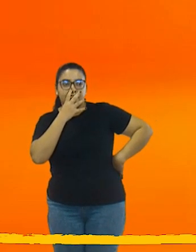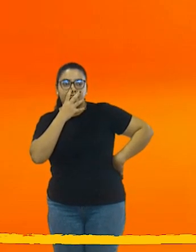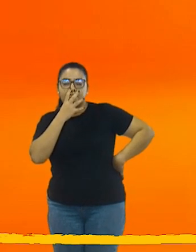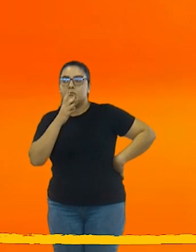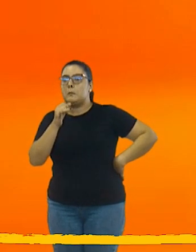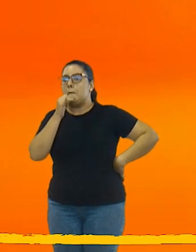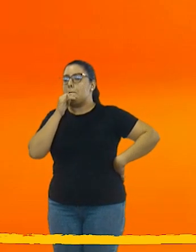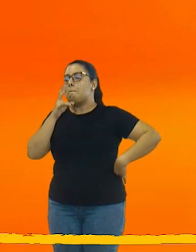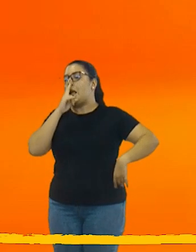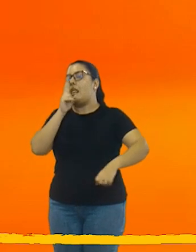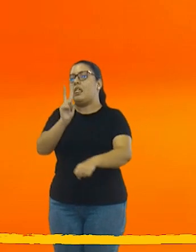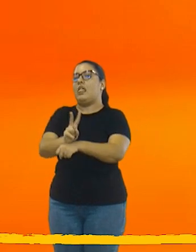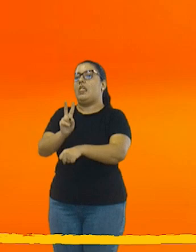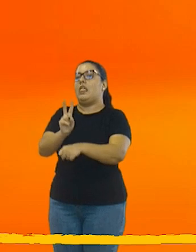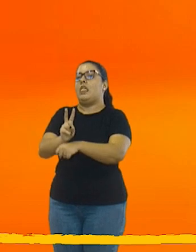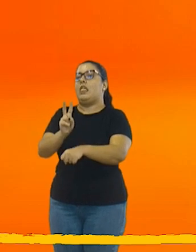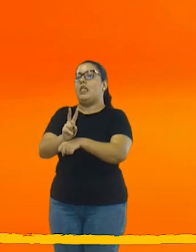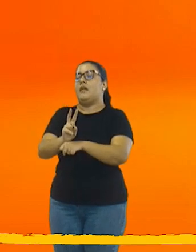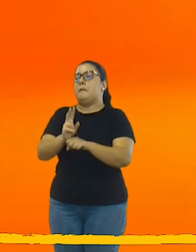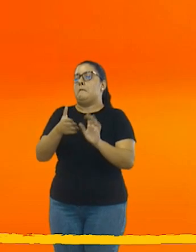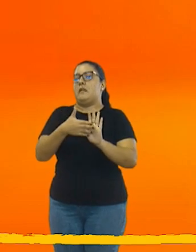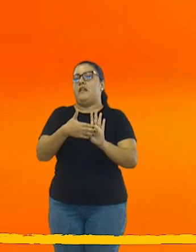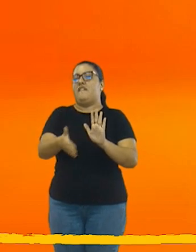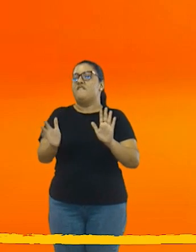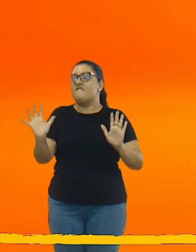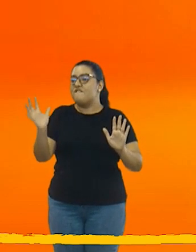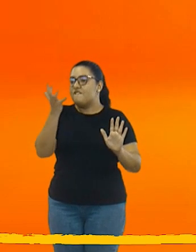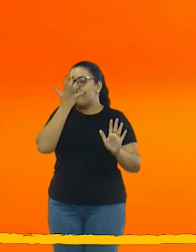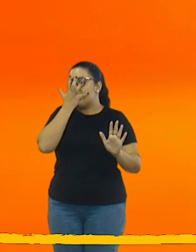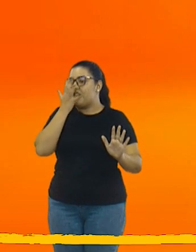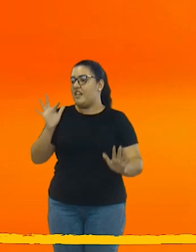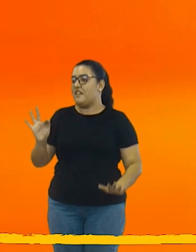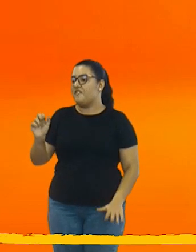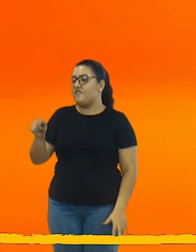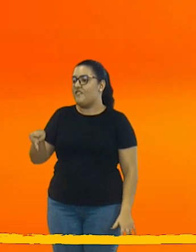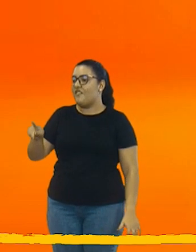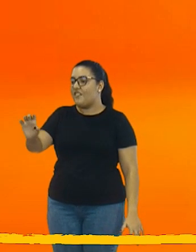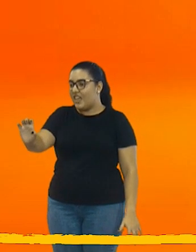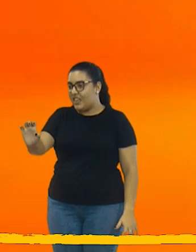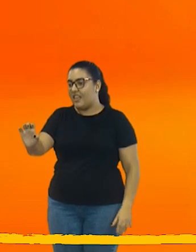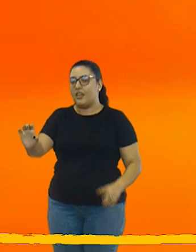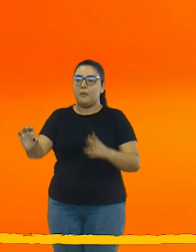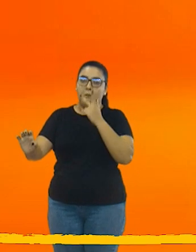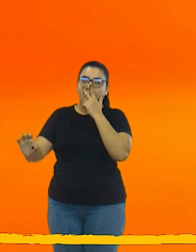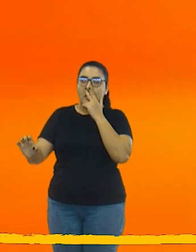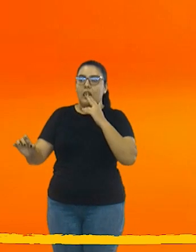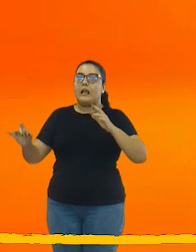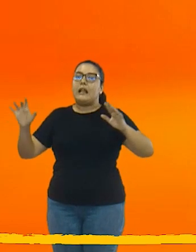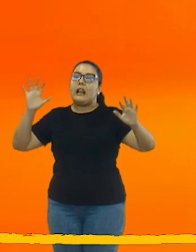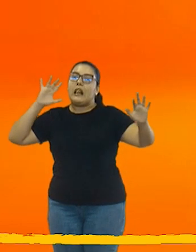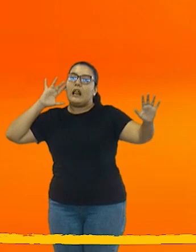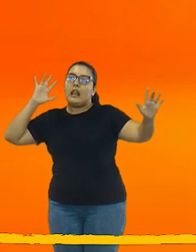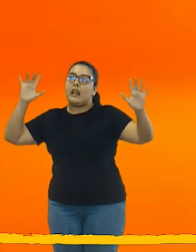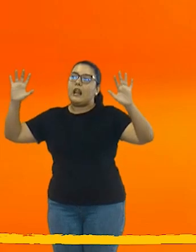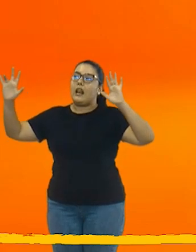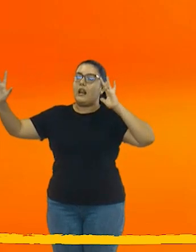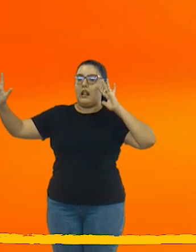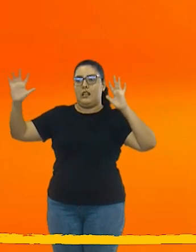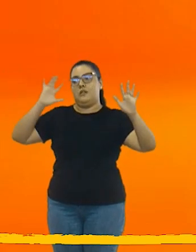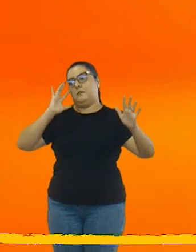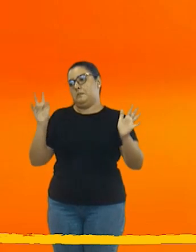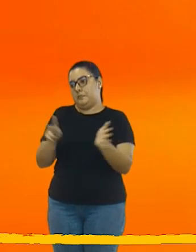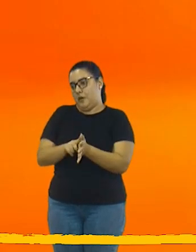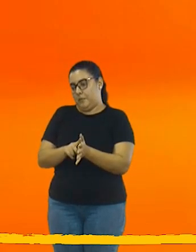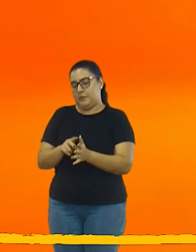de fundo, é um cenário para uma história carregada de fantasia e de